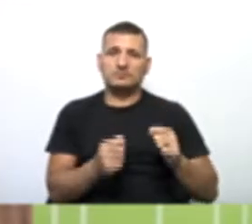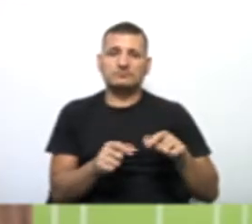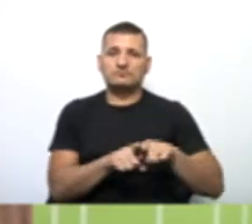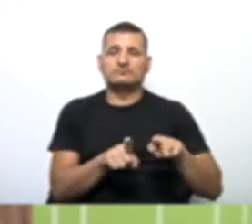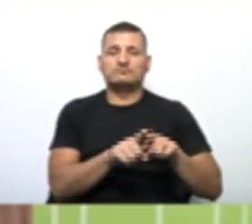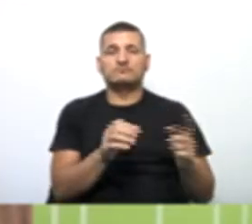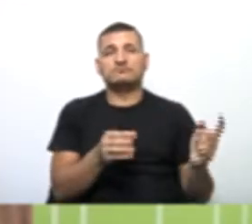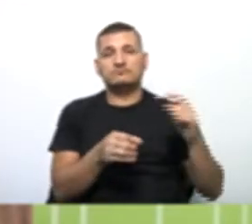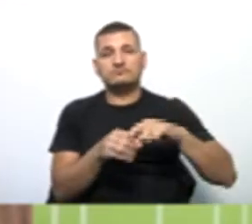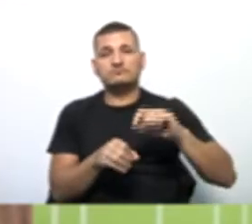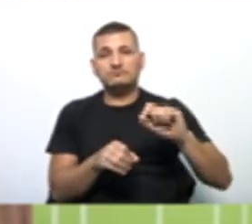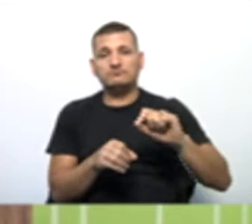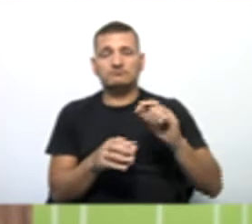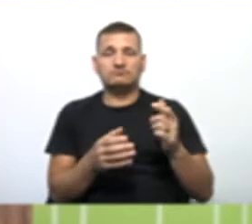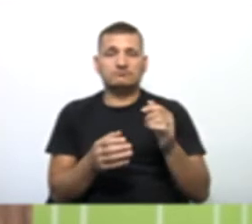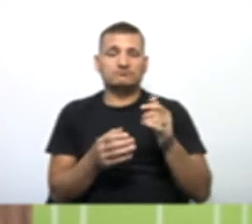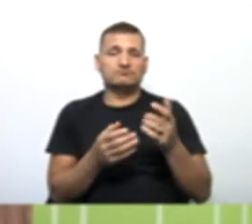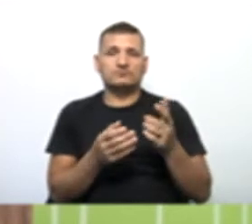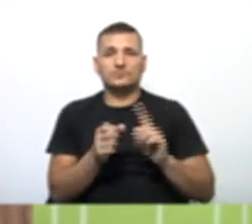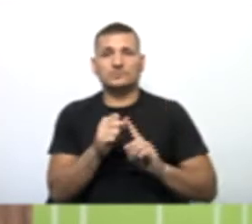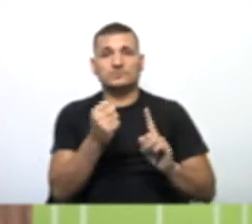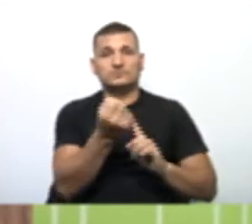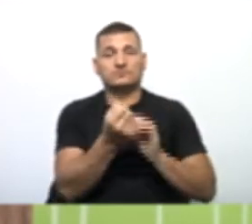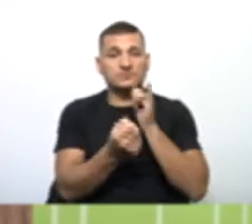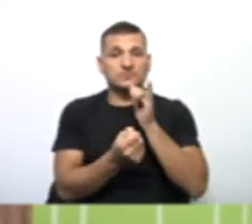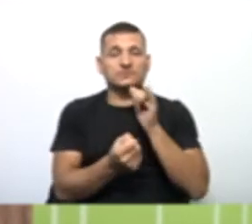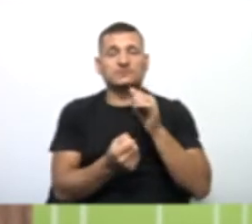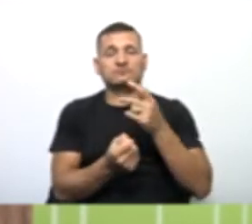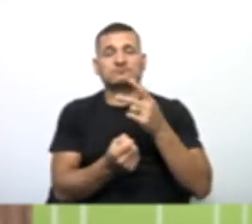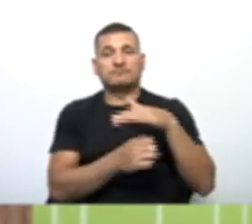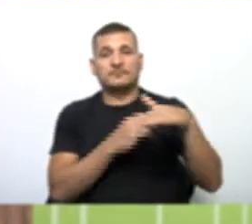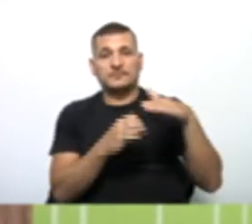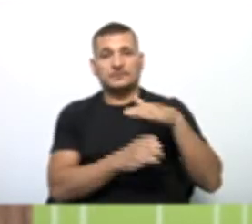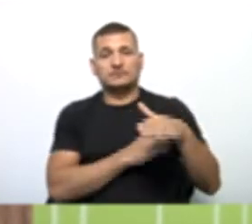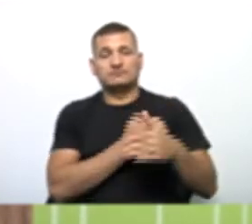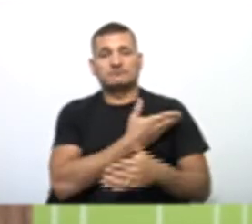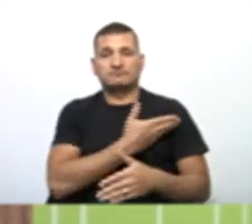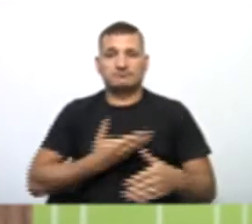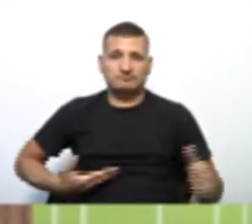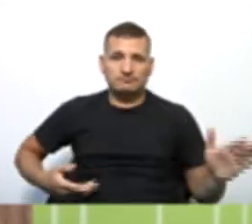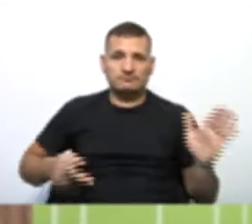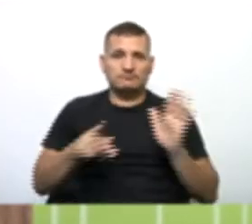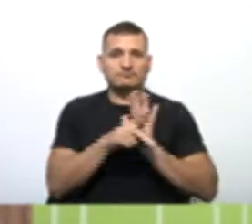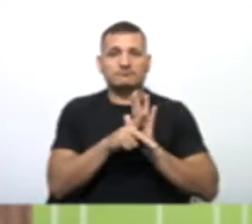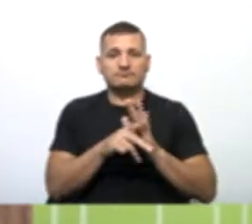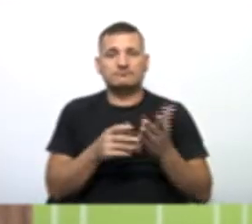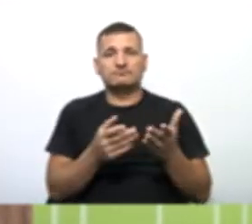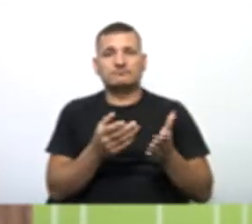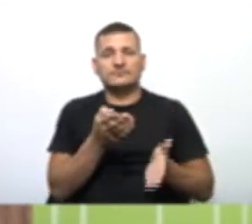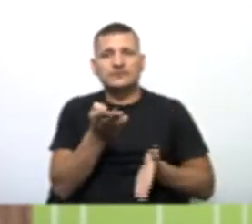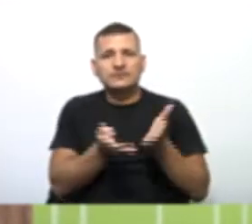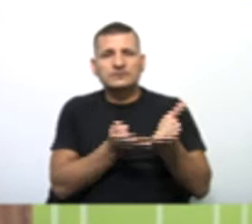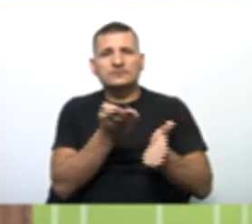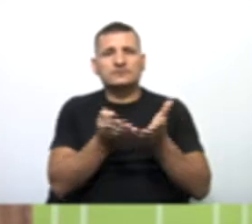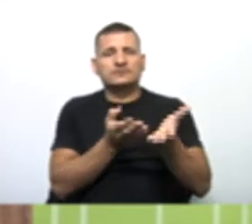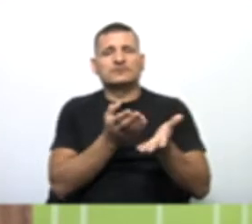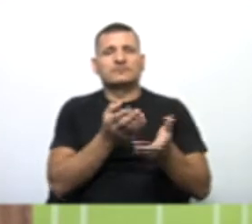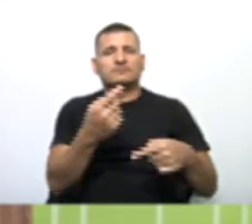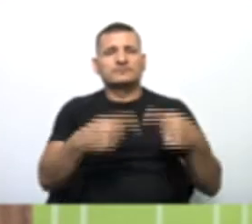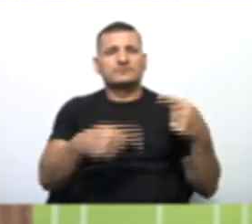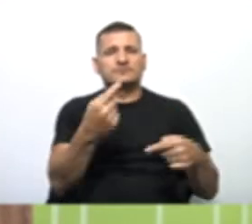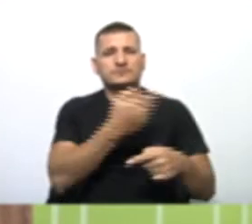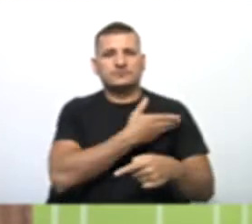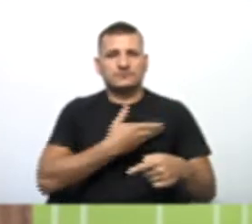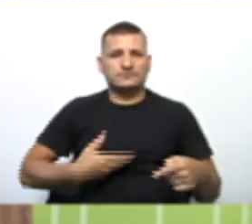retorno, por exemplo, social, se for uma empresa pública, atendeu uma política pública, atendeu